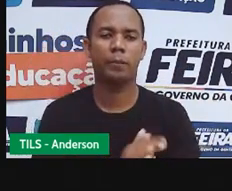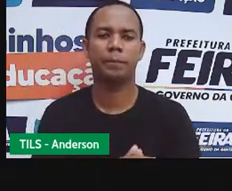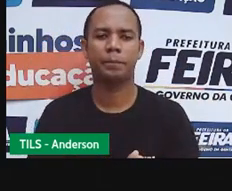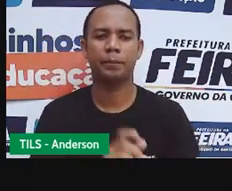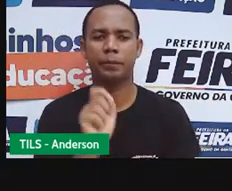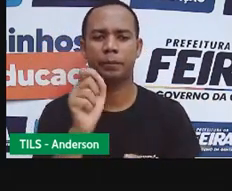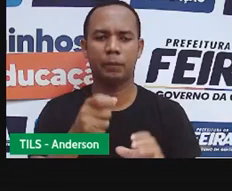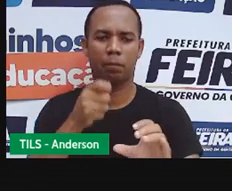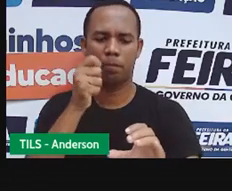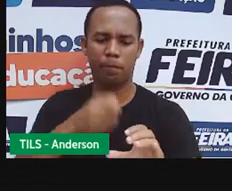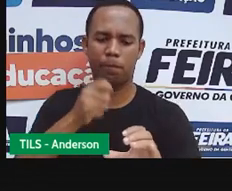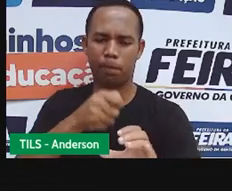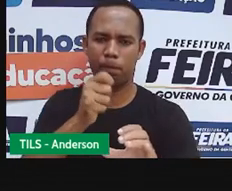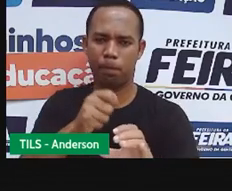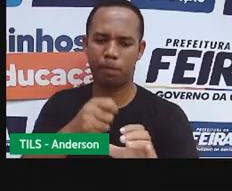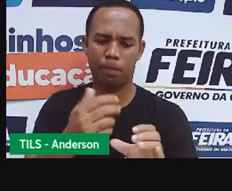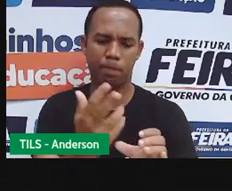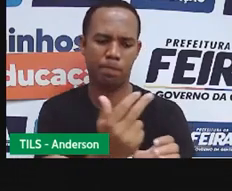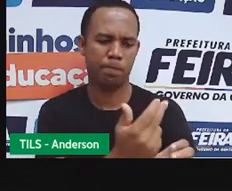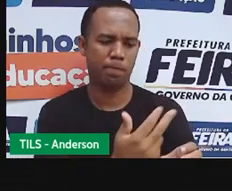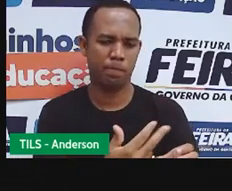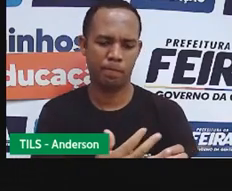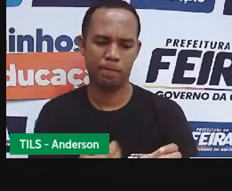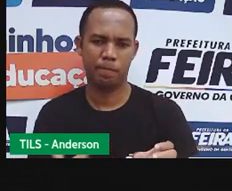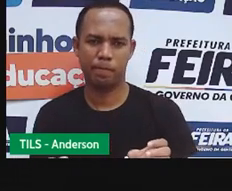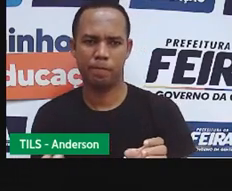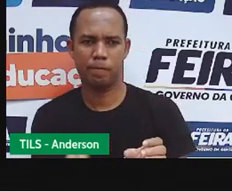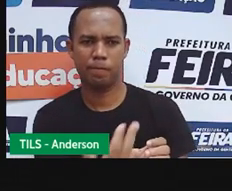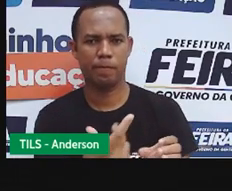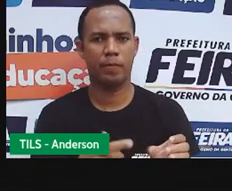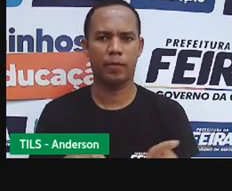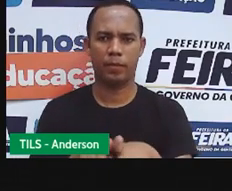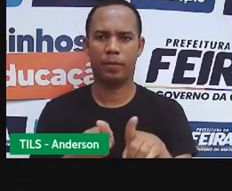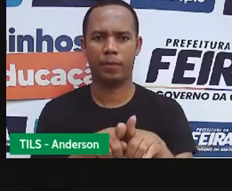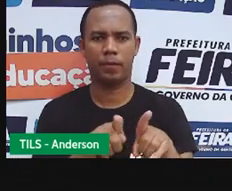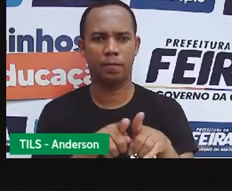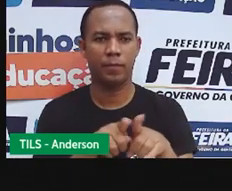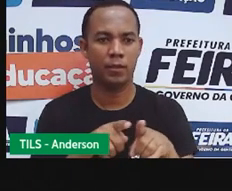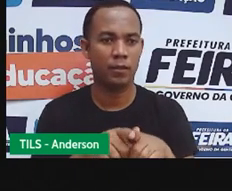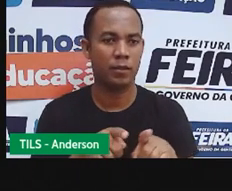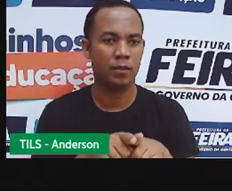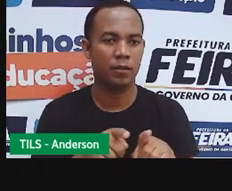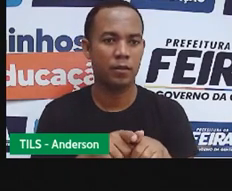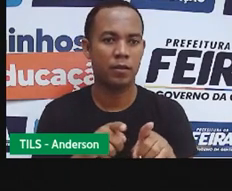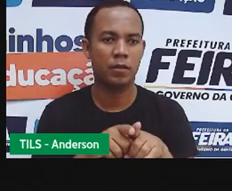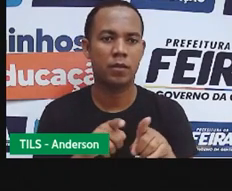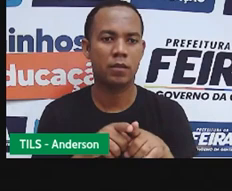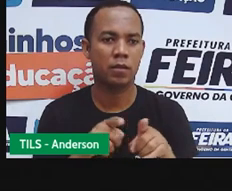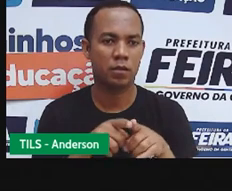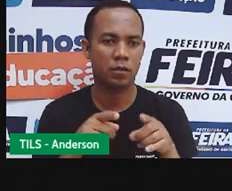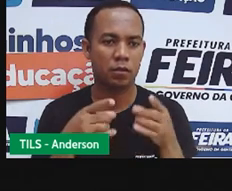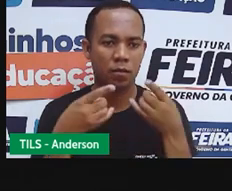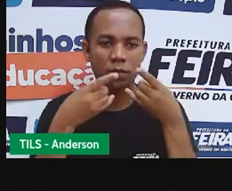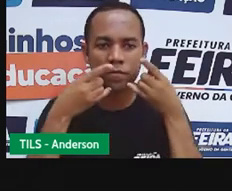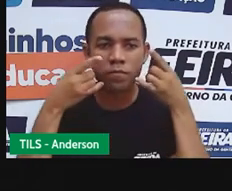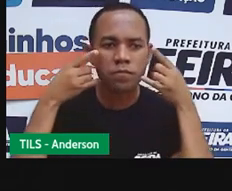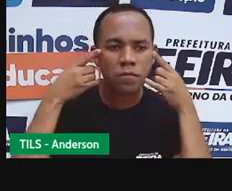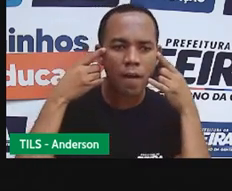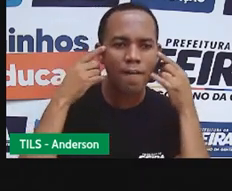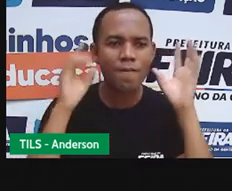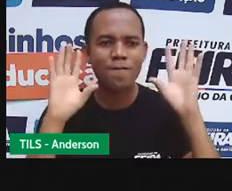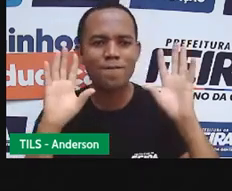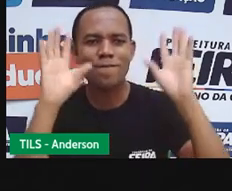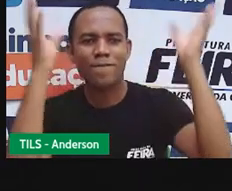madeira, eles produzem as suas canoas, as máscaras, né, das